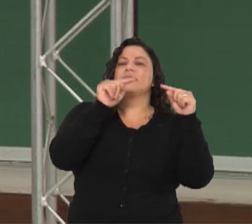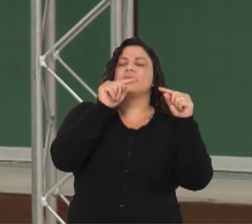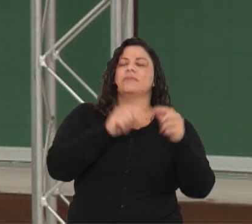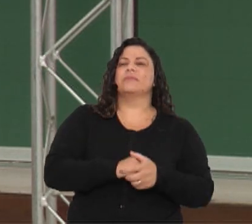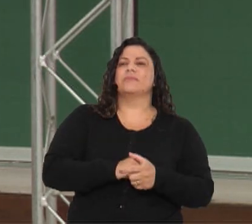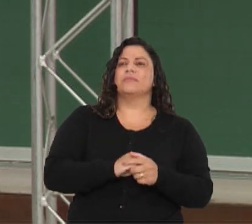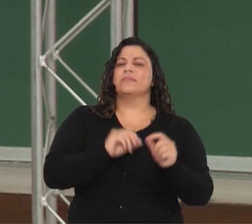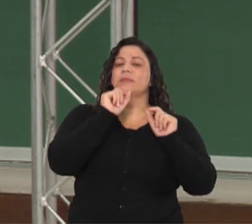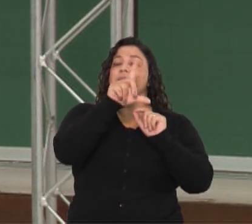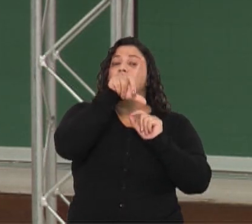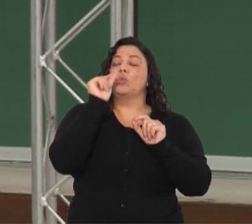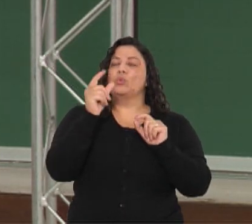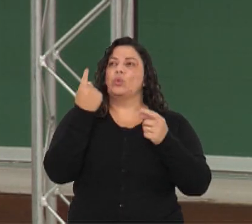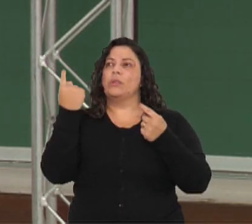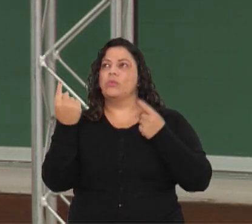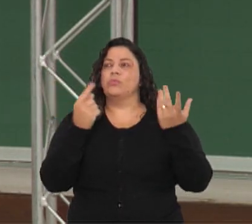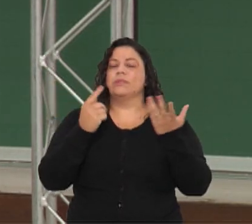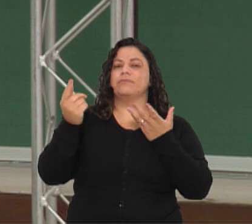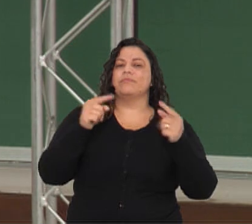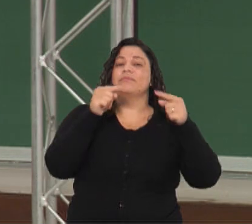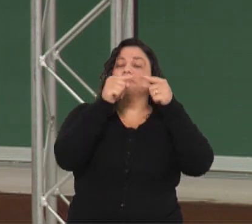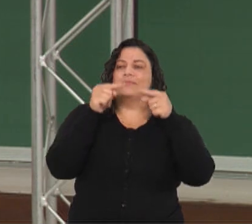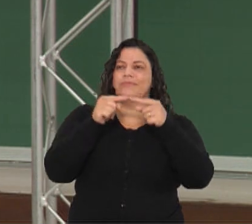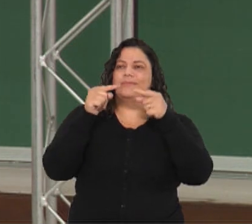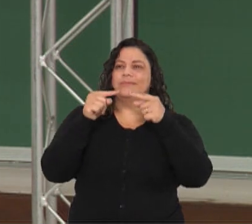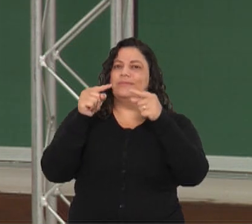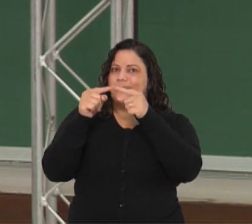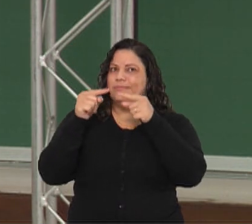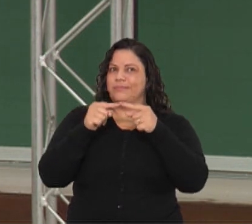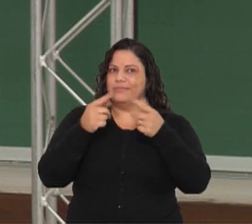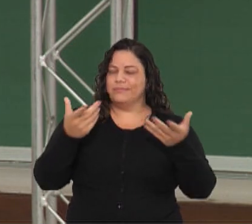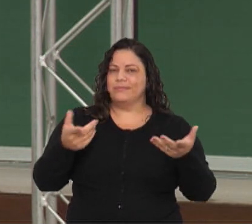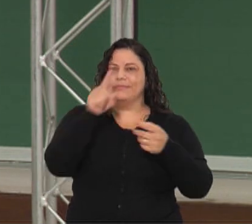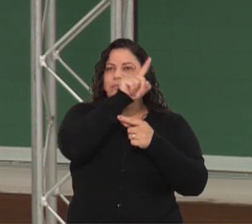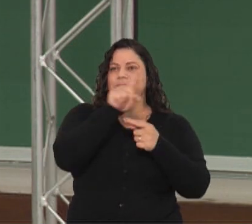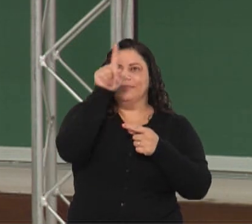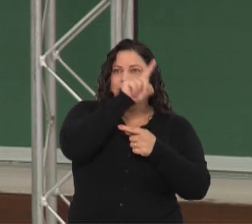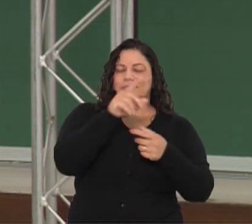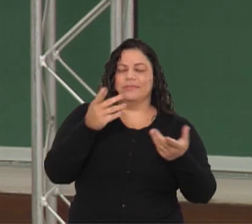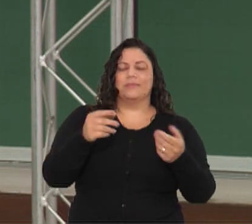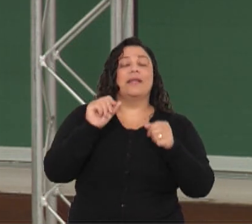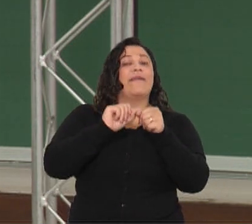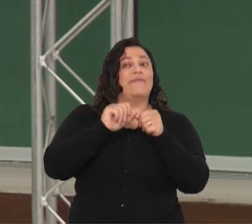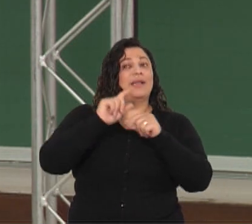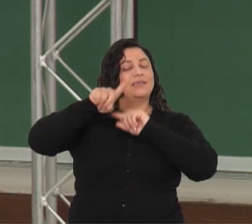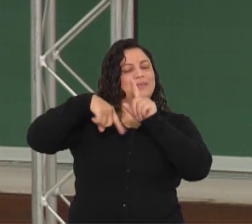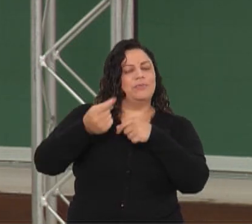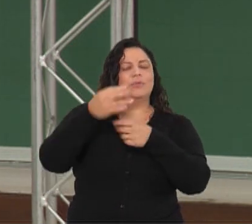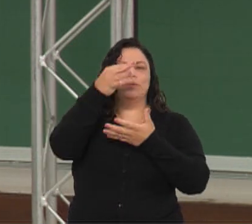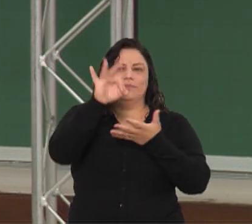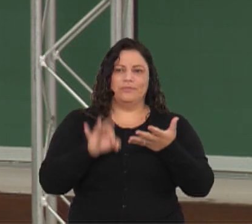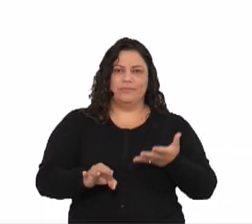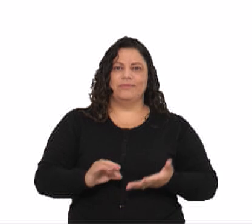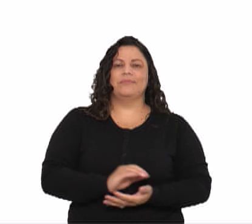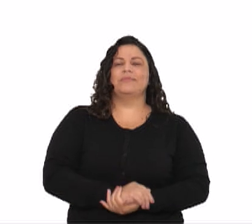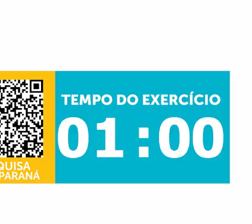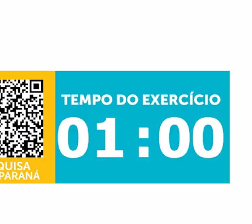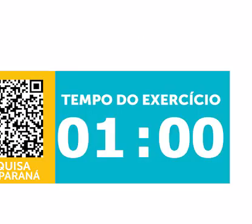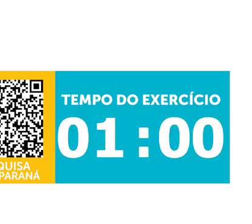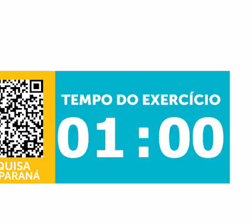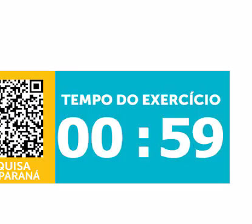good. Good é bom. E como sinônimo a gente tem fine, excellent, great. Então, bom, boa, excelente, ótimo.